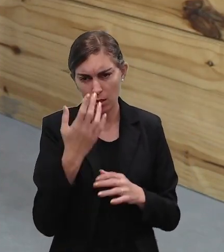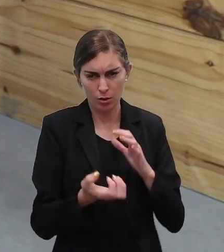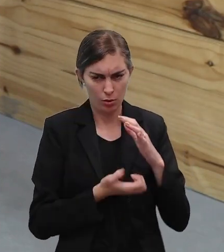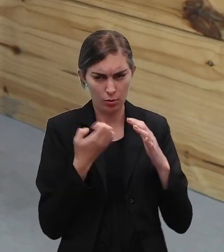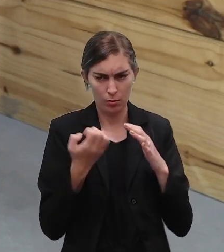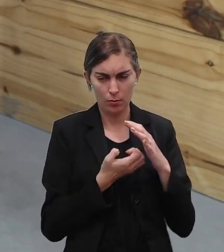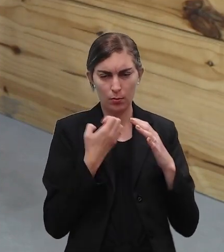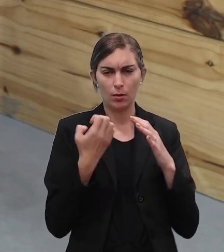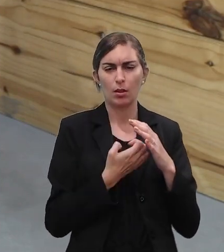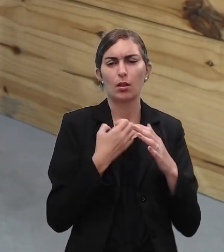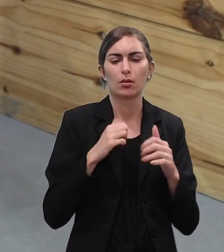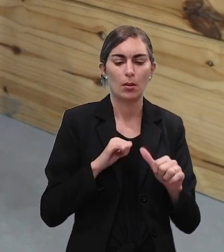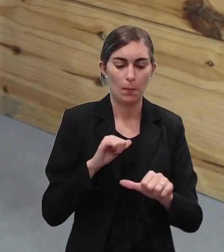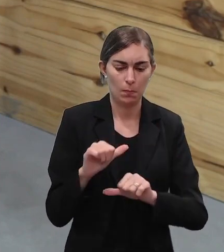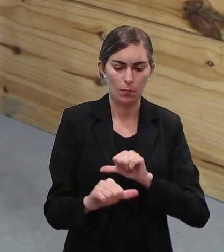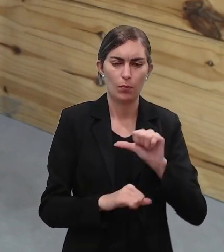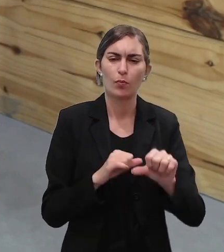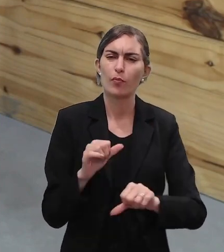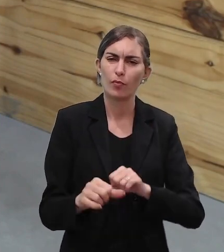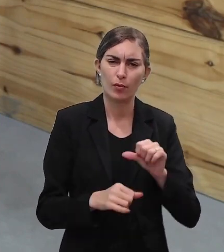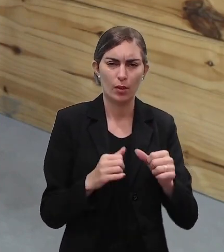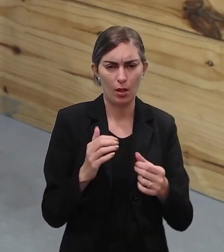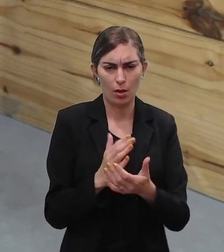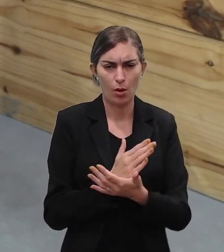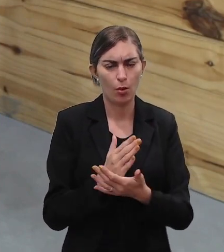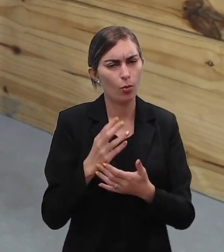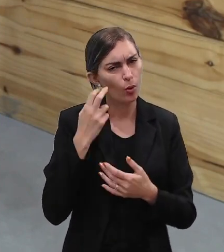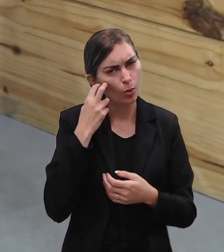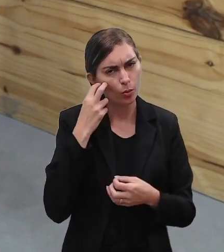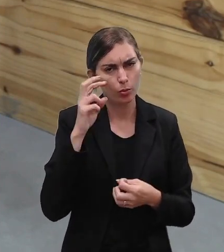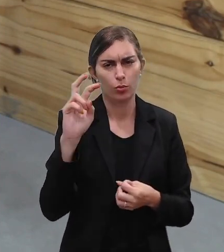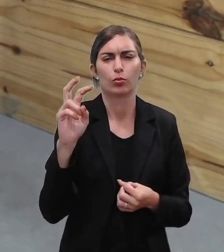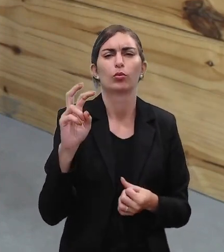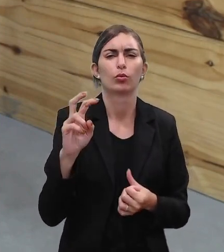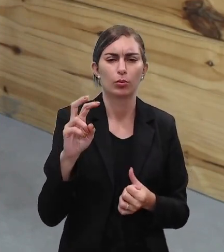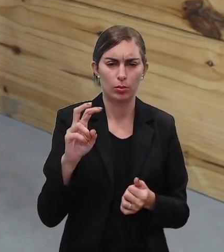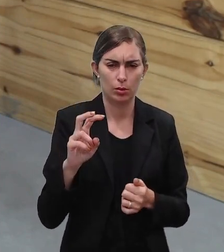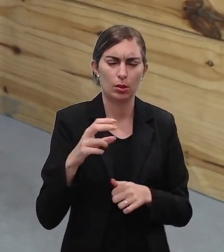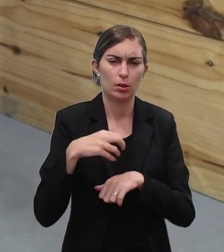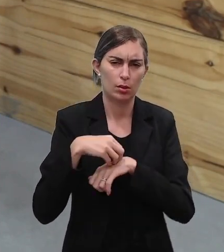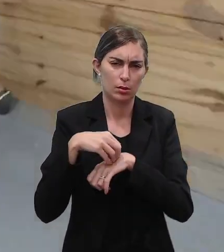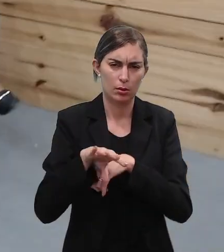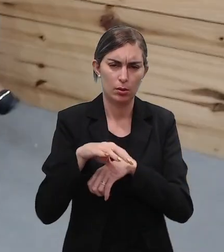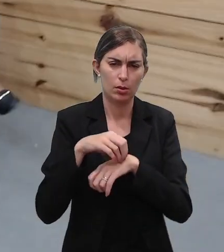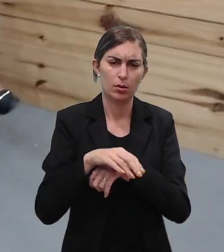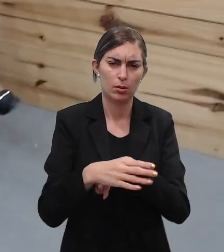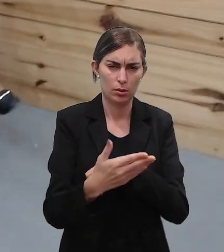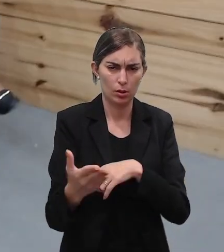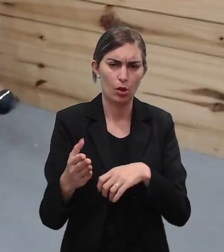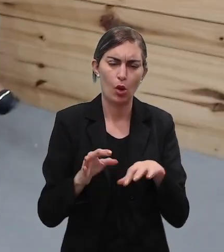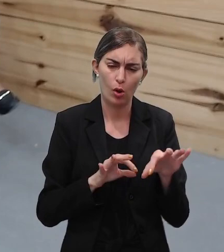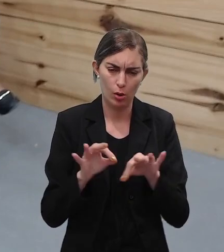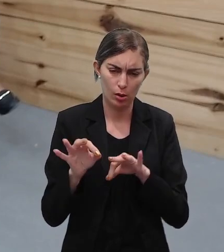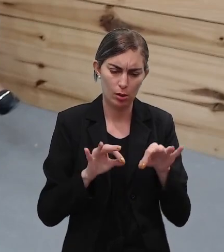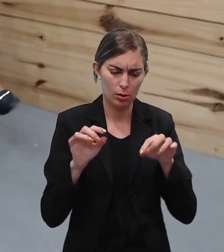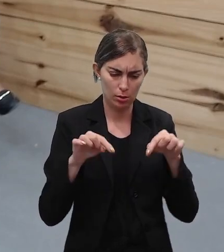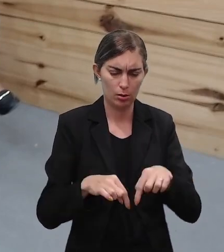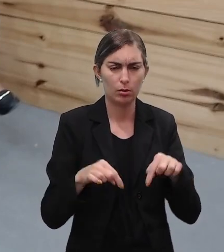empresa ela mudar alguma cultura desse funcionário? Trazê-lo para dentro daquela organização